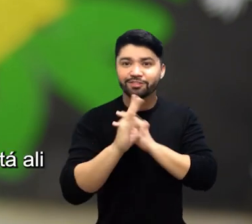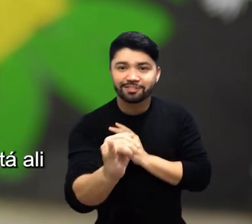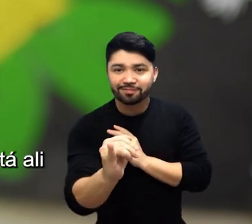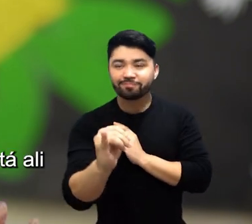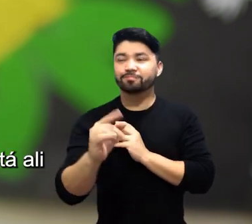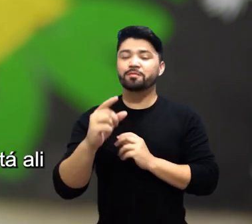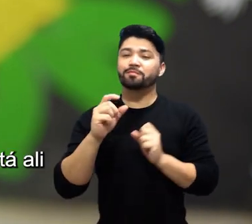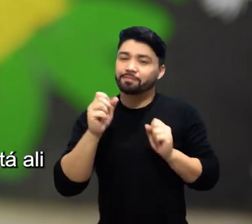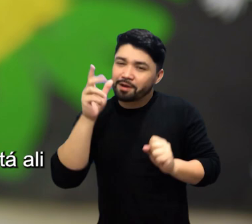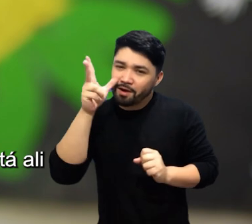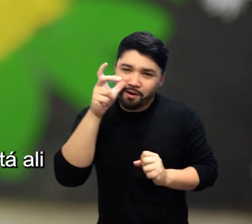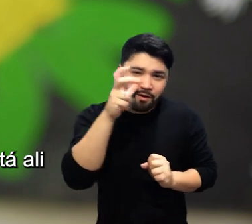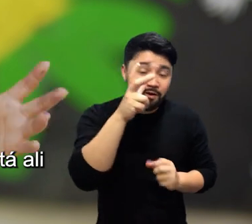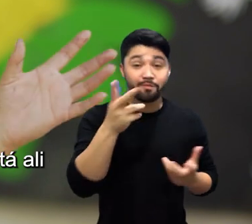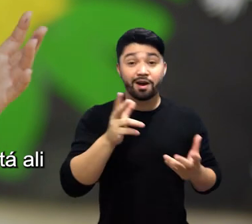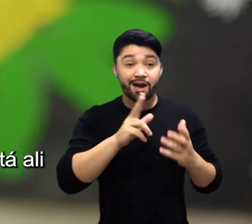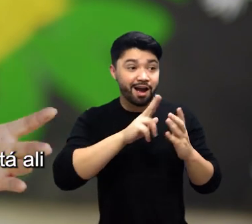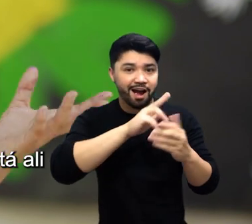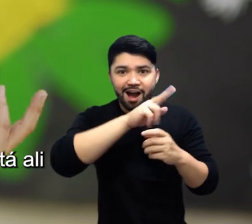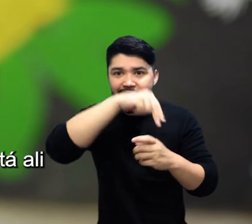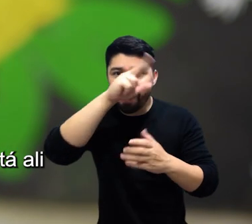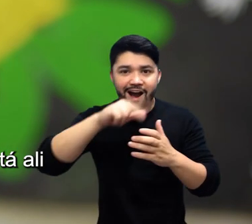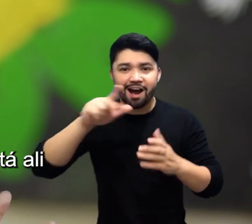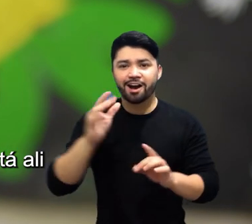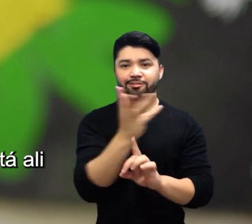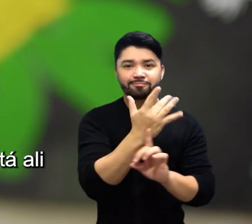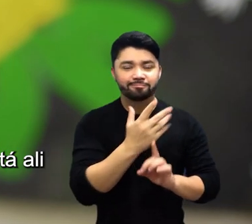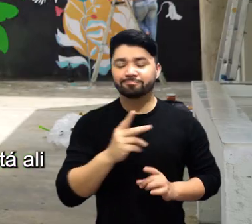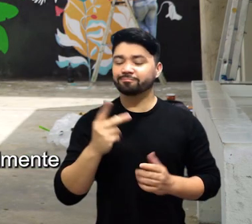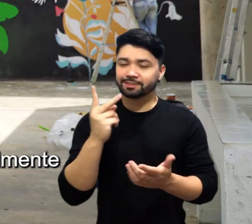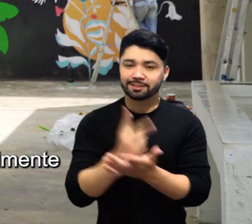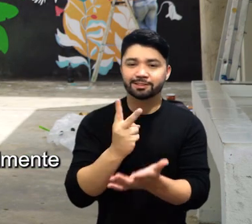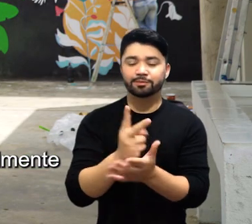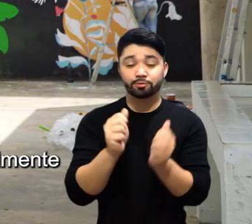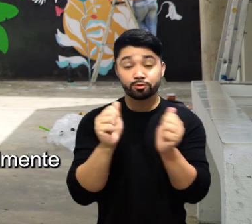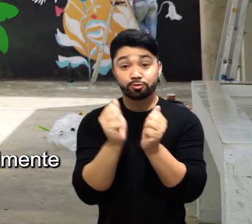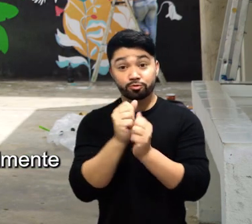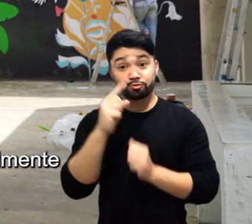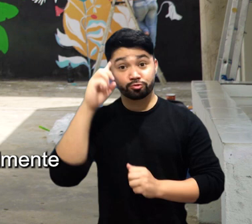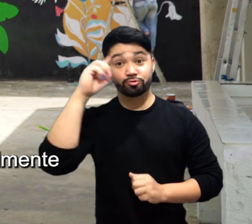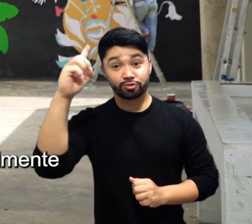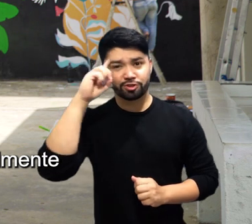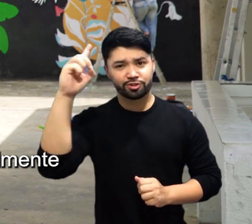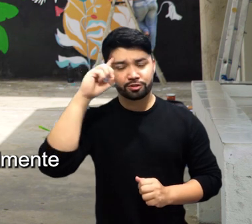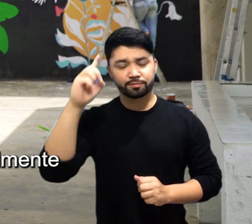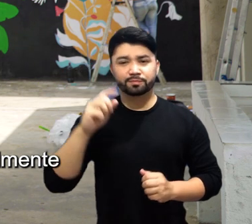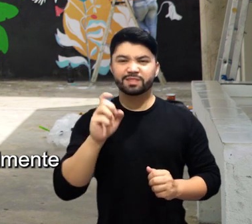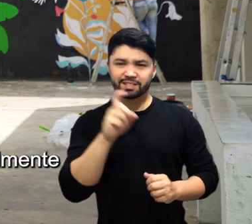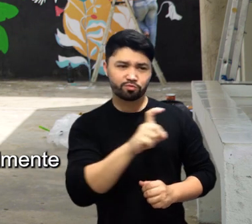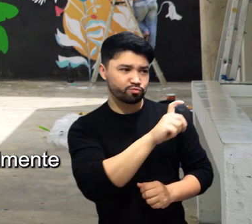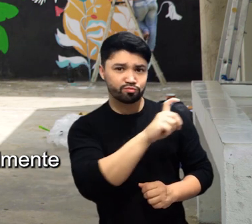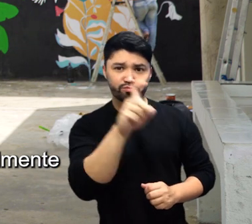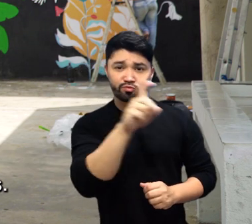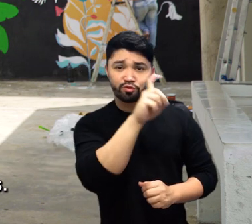aí ela começa a perceber que a arte está ali no cotidiano dela, está próximo. Então quando a gente traz o grafite, principalmente para as